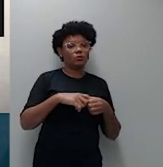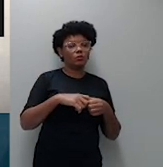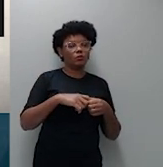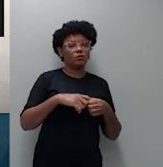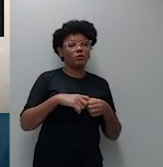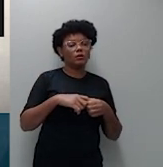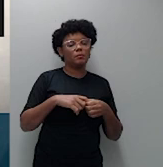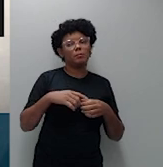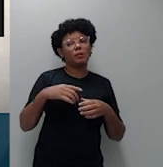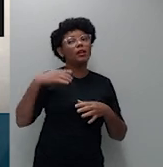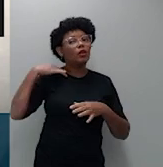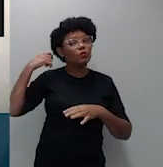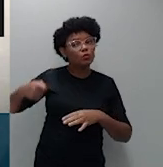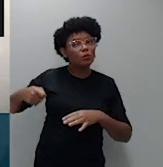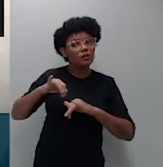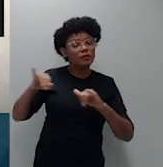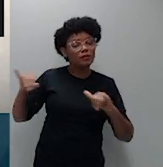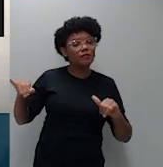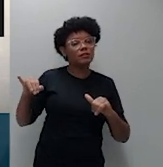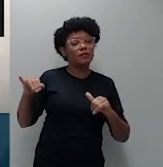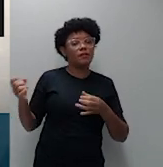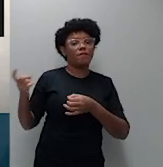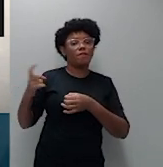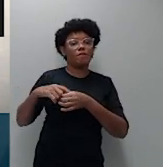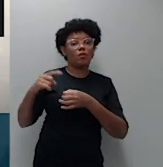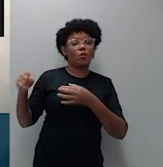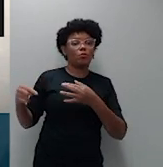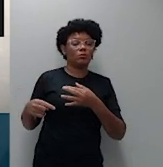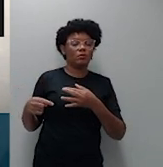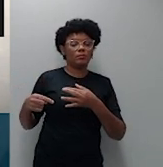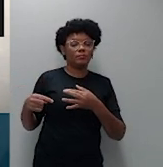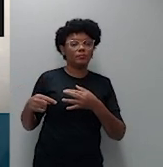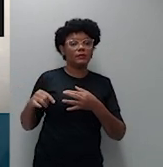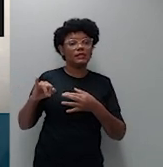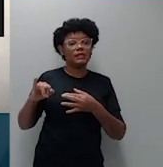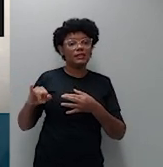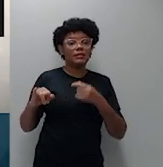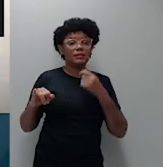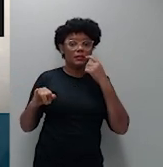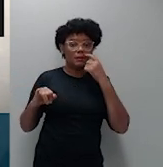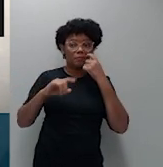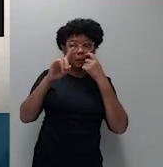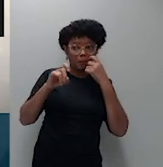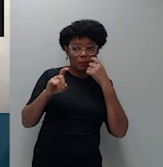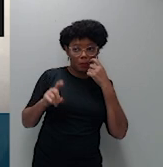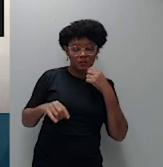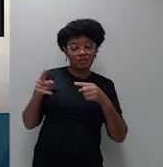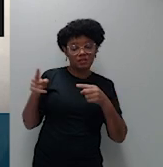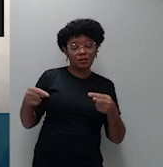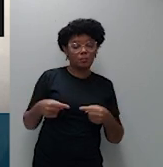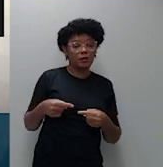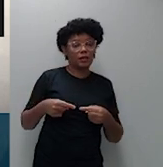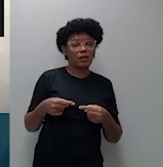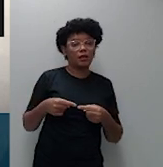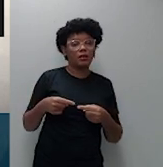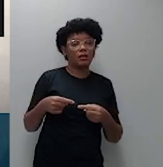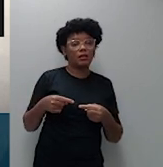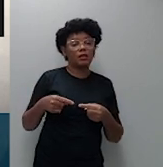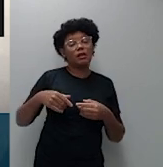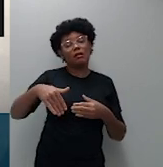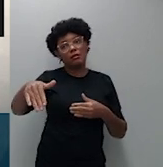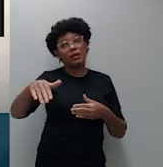casa vai voltar para cá depois se for a hipótese de aplicar até lá o precedente da segunda